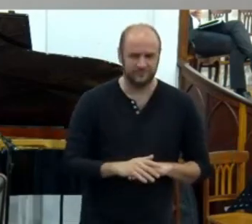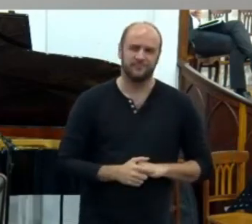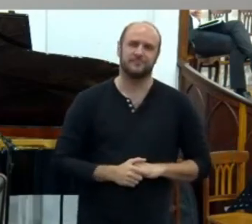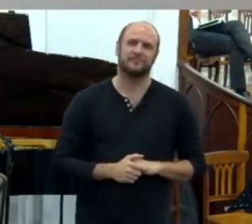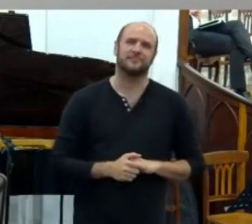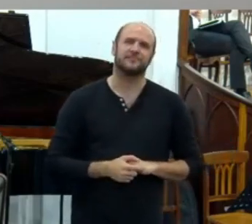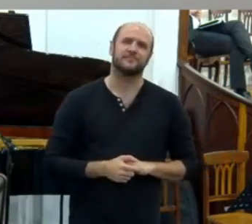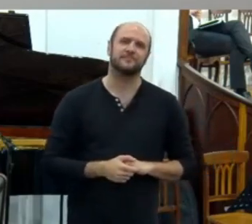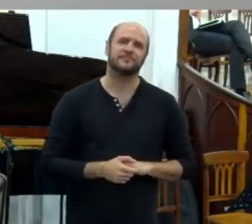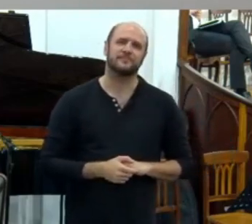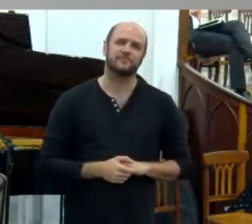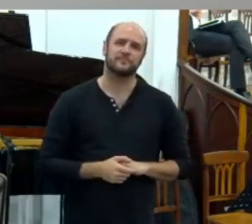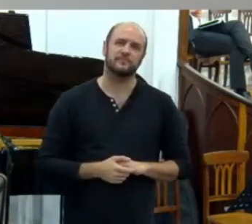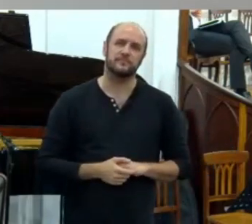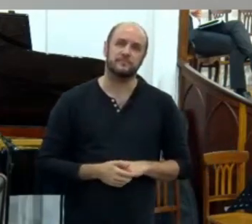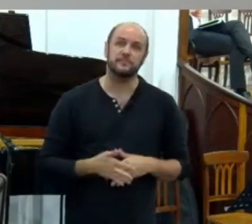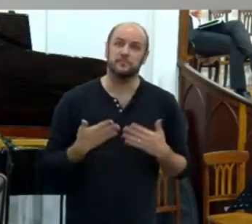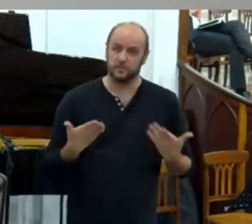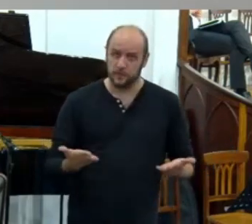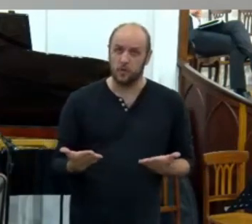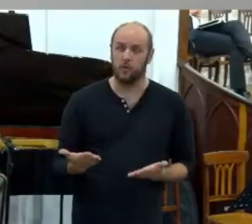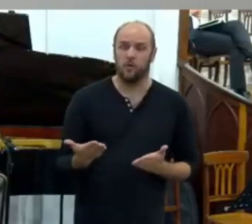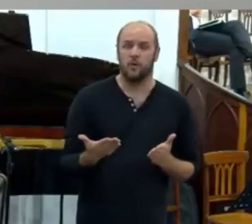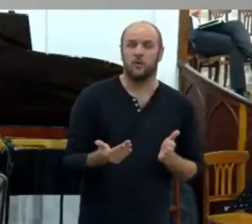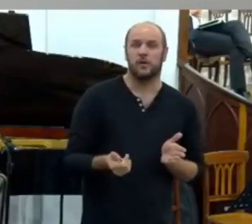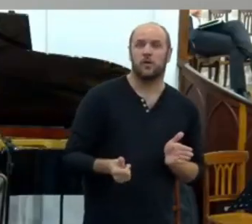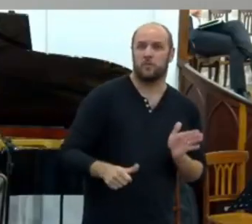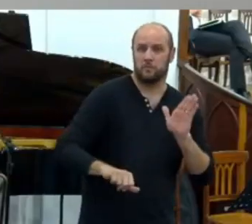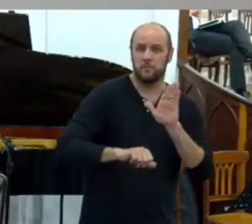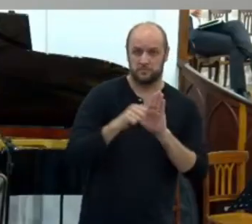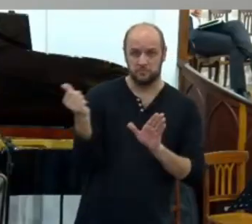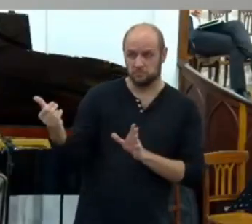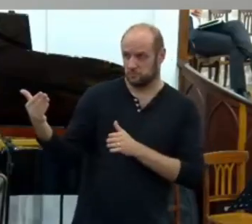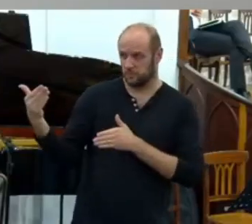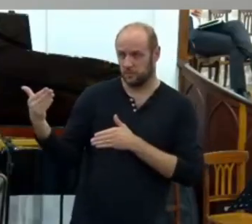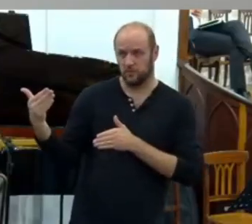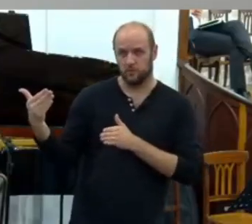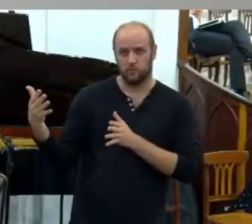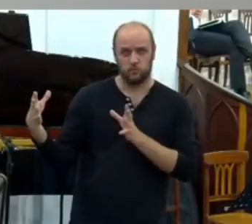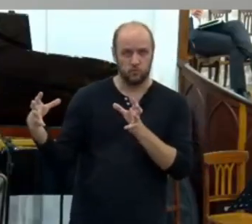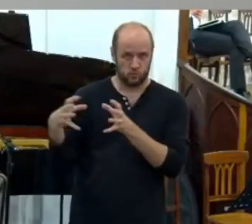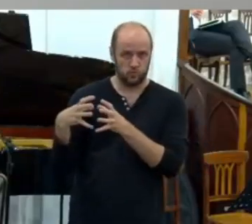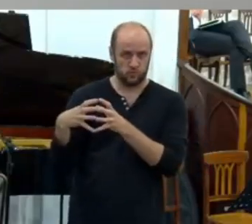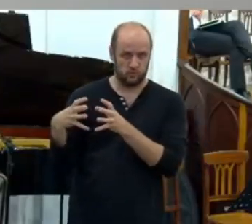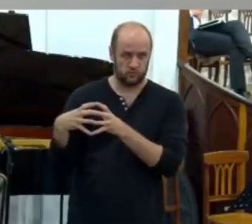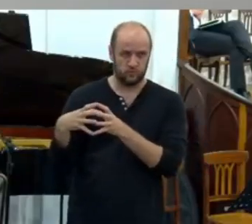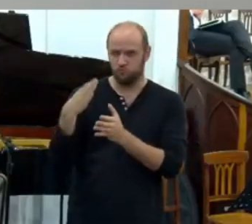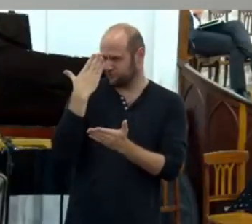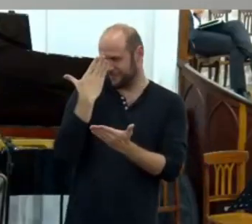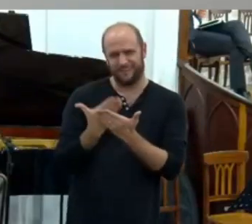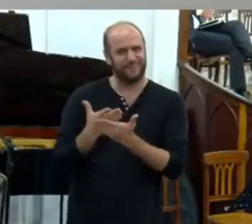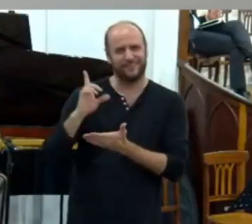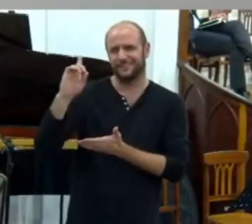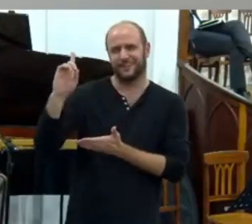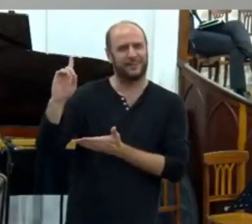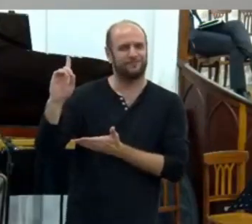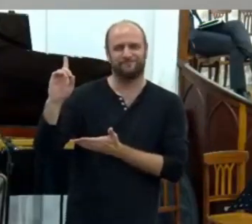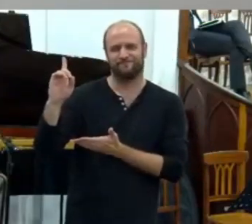E é por isso que aquela primeira geração, que não confiou em